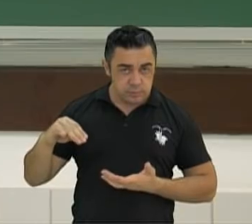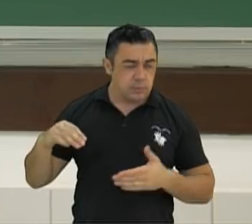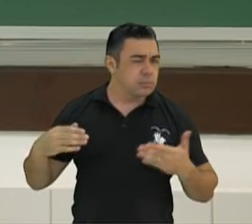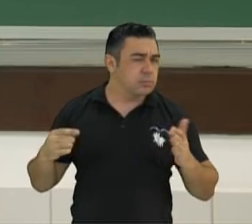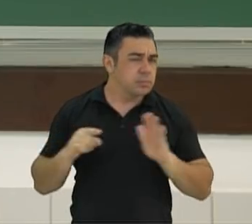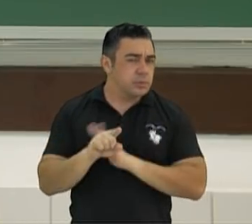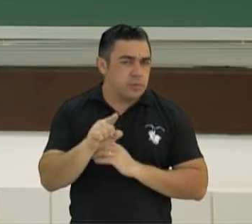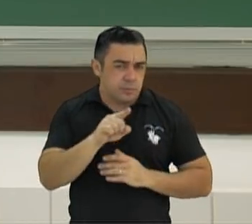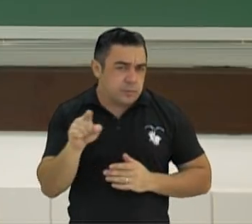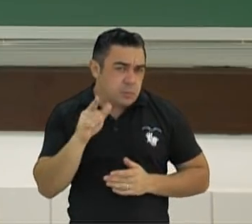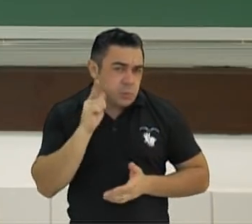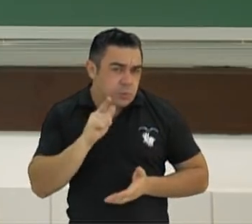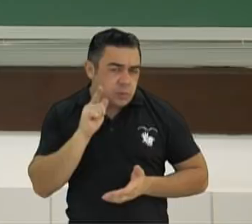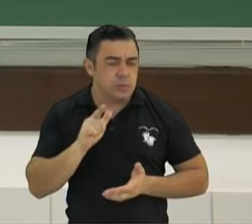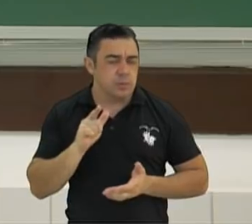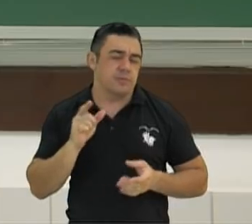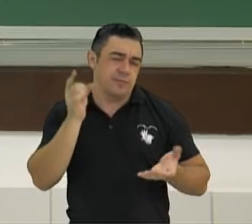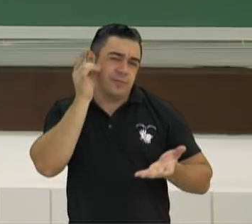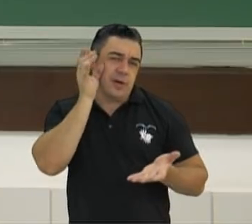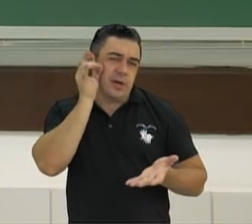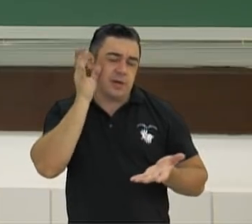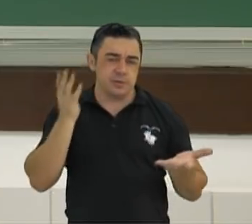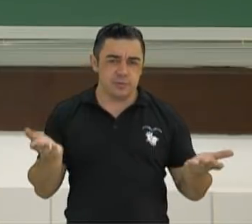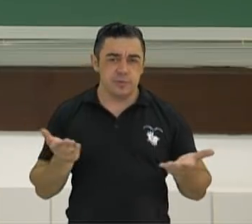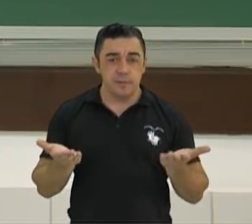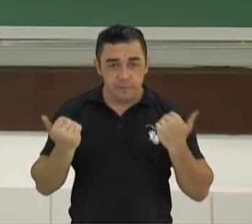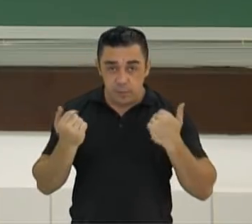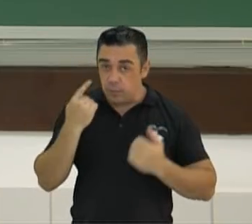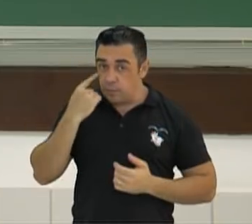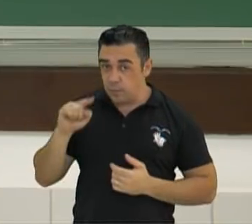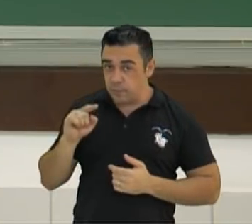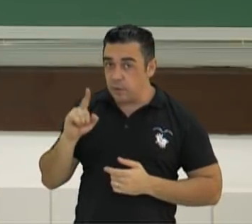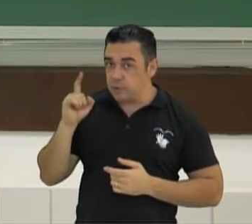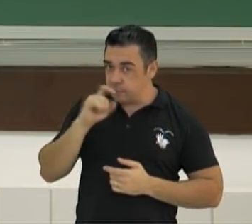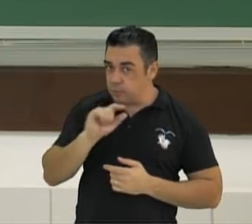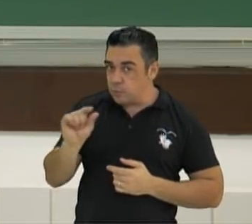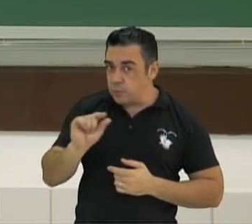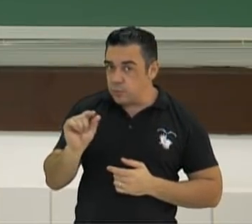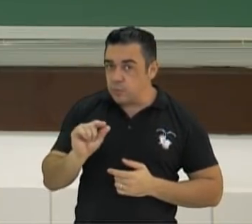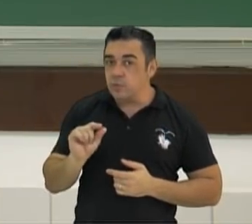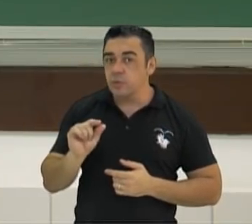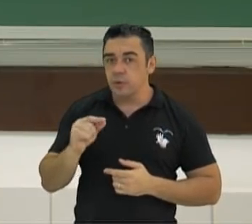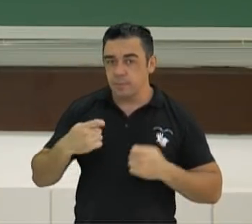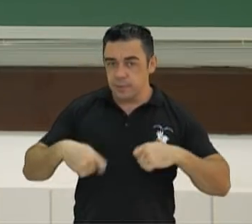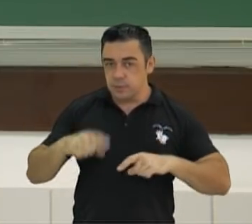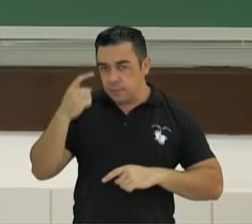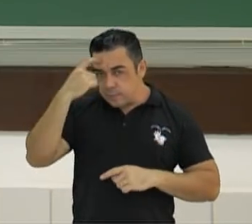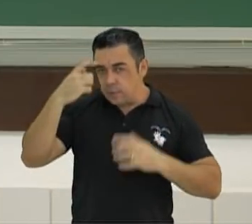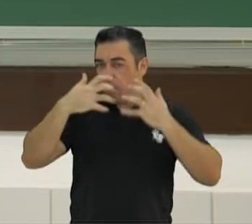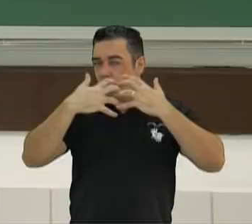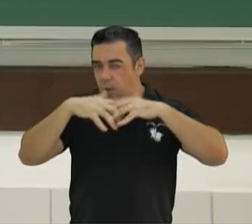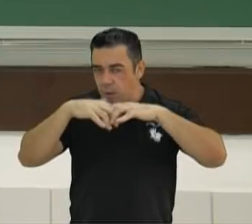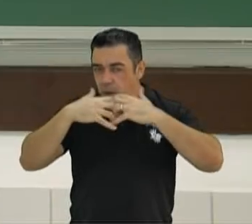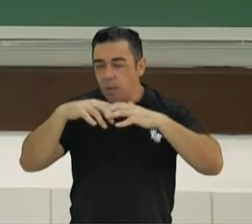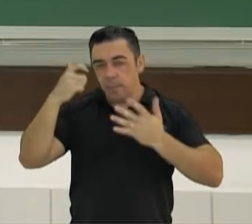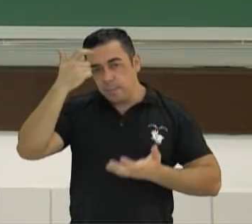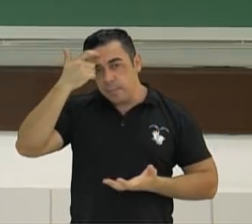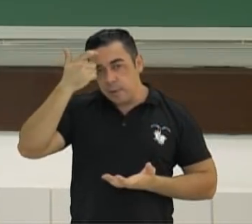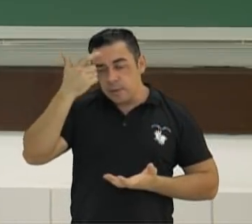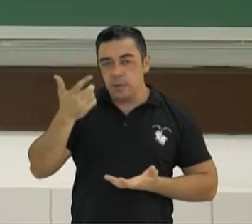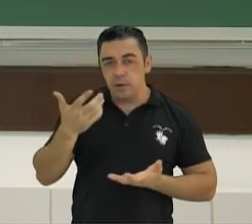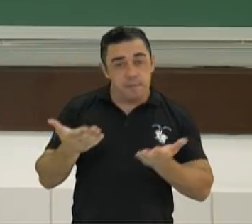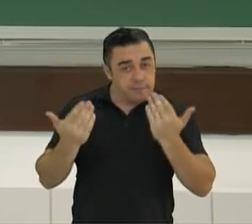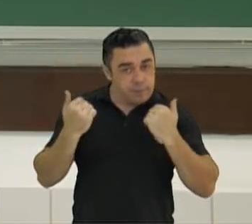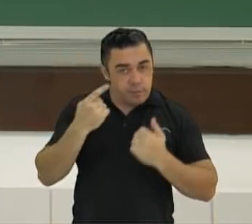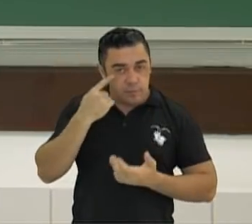aí? Essa tá molezinha, né? Vamos dificultar mais um pouquinho. Tem que pôr o cérebro para pensar.